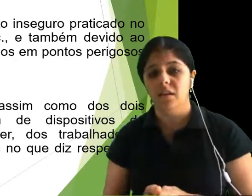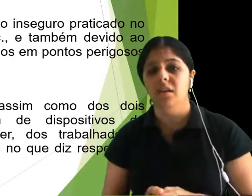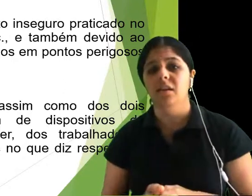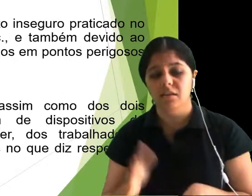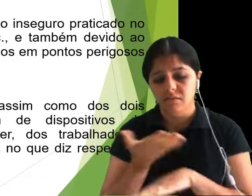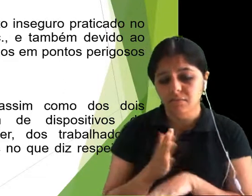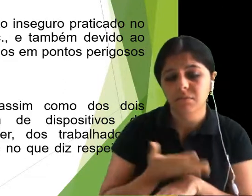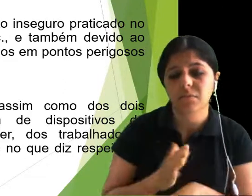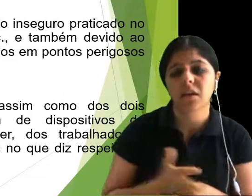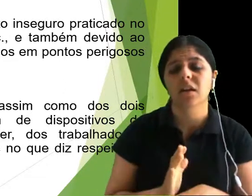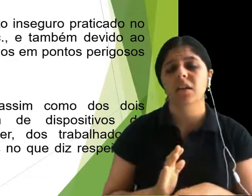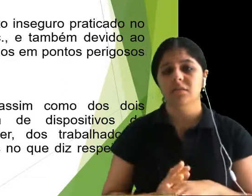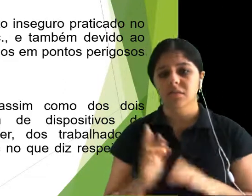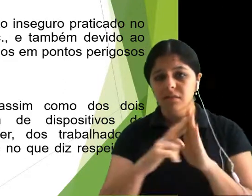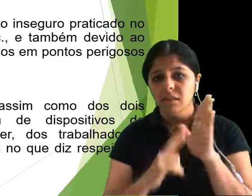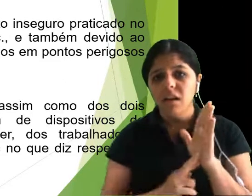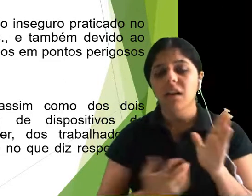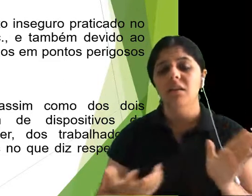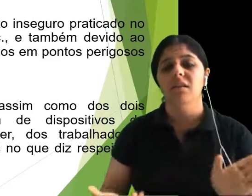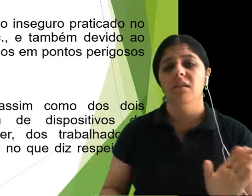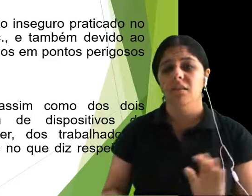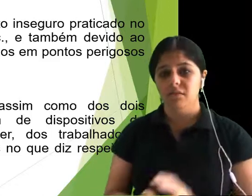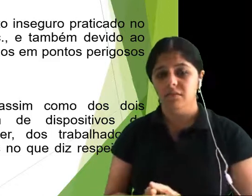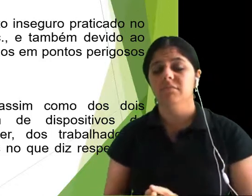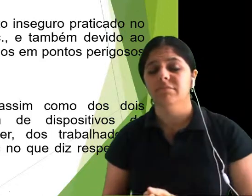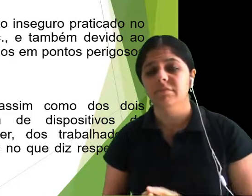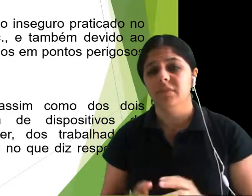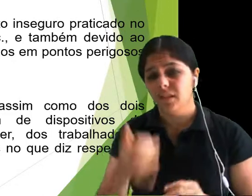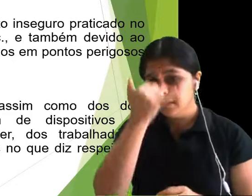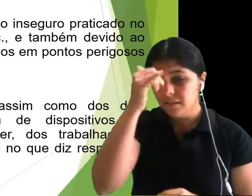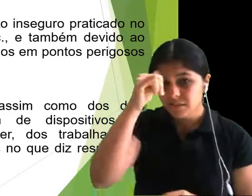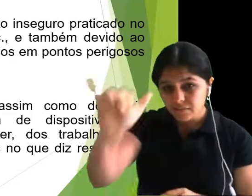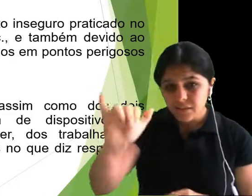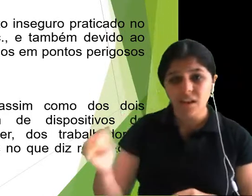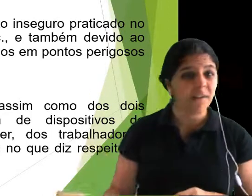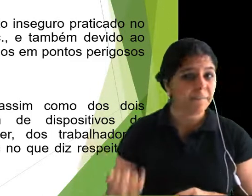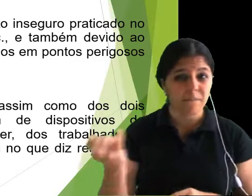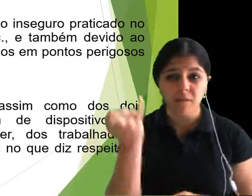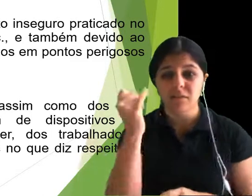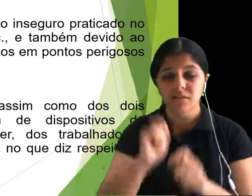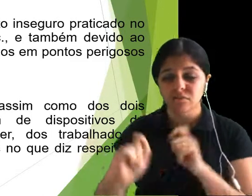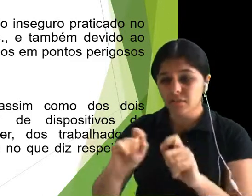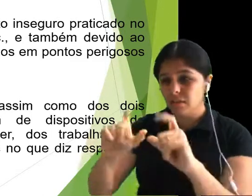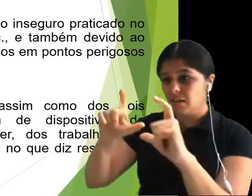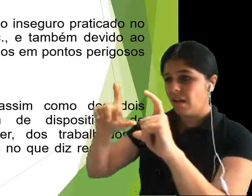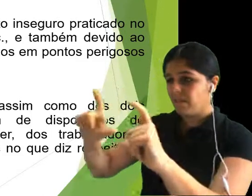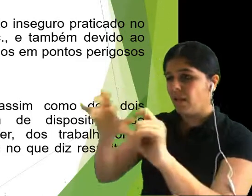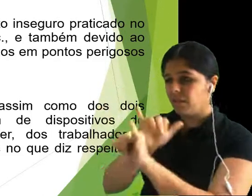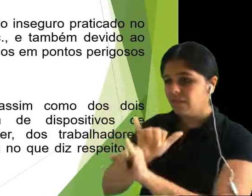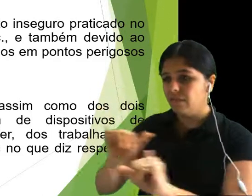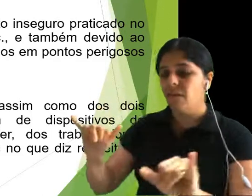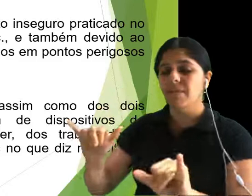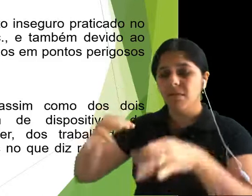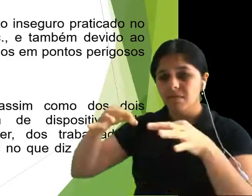tá? Então, assim, para a gente evitar um tipo de acidente assim, é importante sinalização